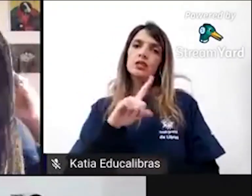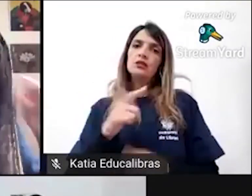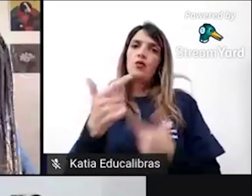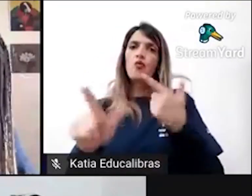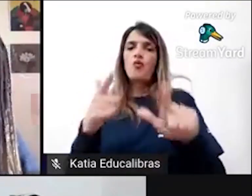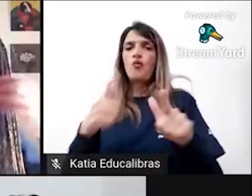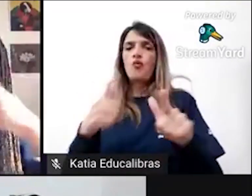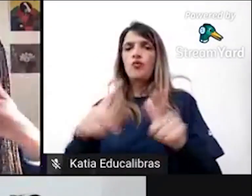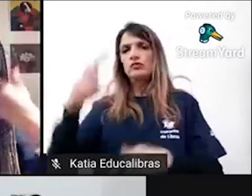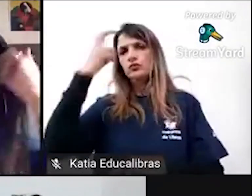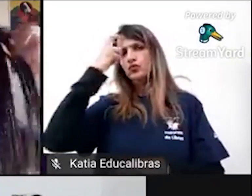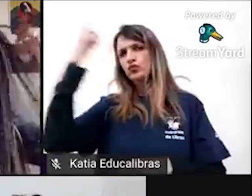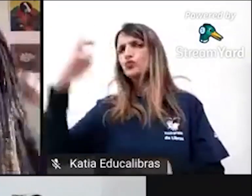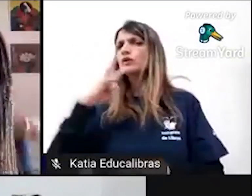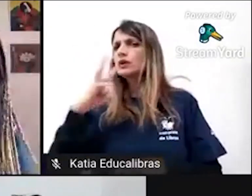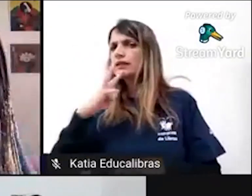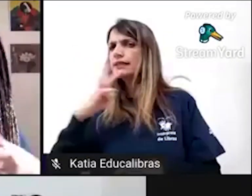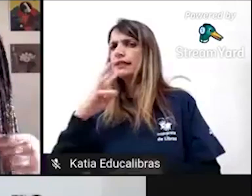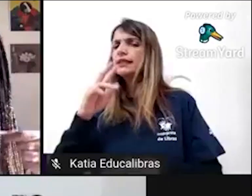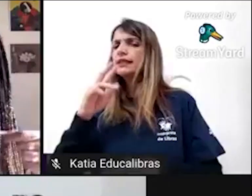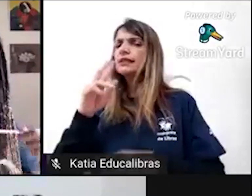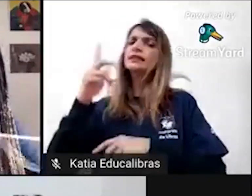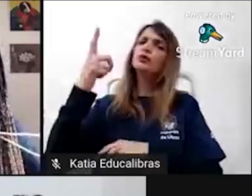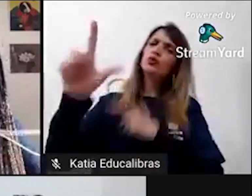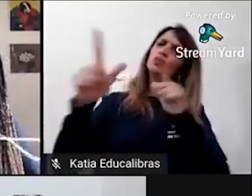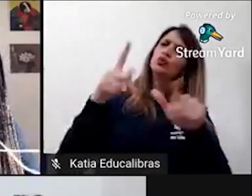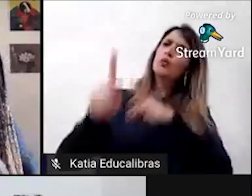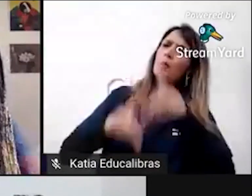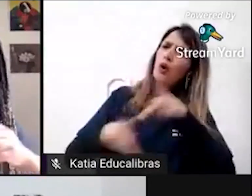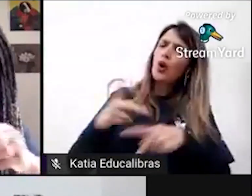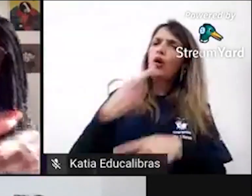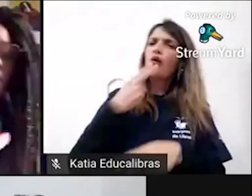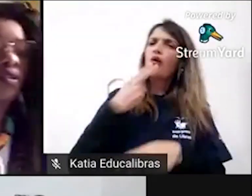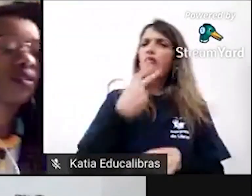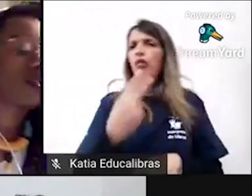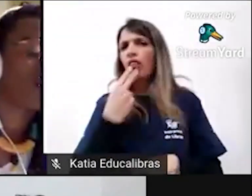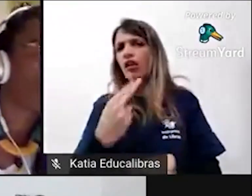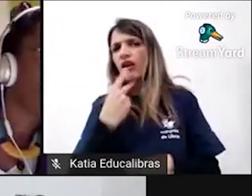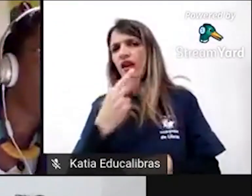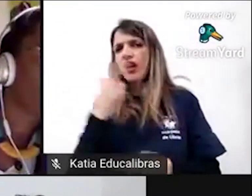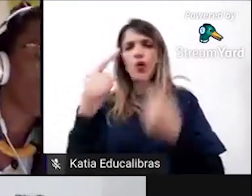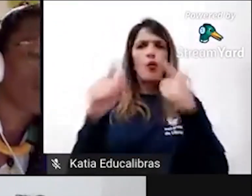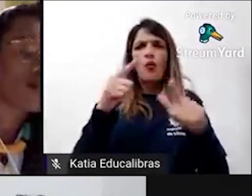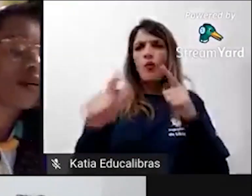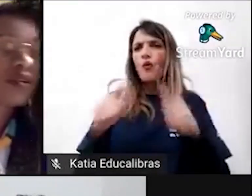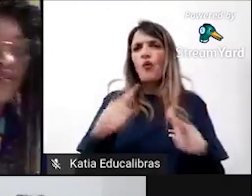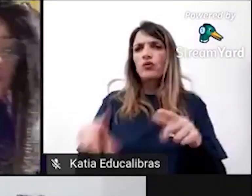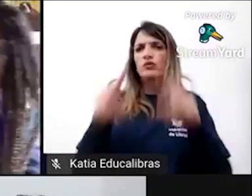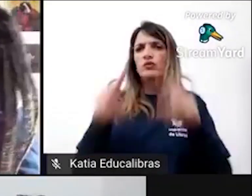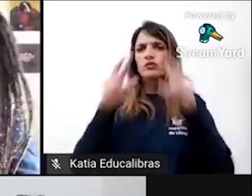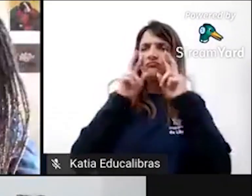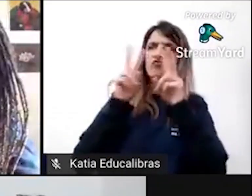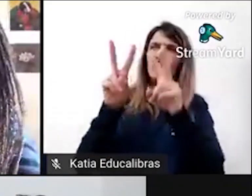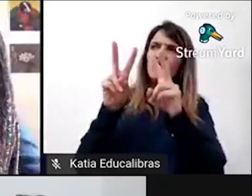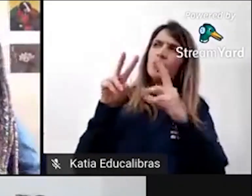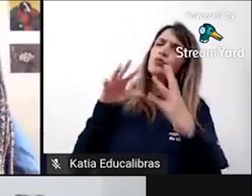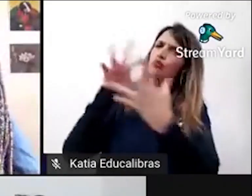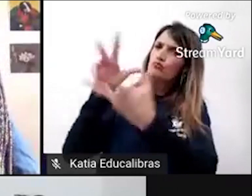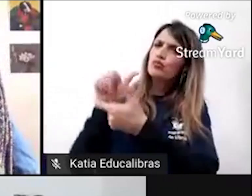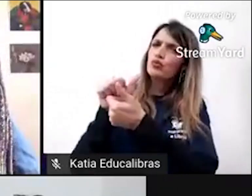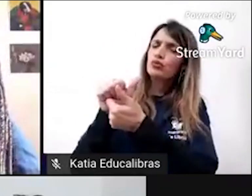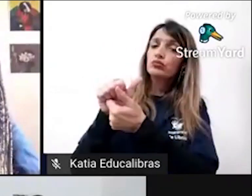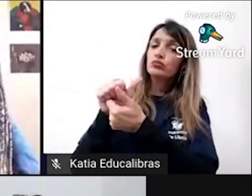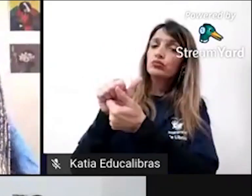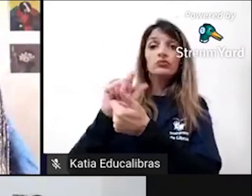outras culturas, outros povos, outras línguas, outra forma de olhar para o mundo, para que eu pudesse depois, quem sabe,